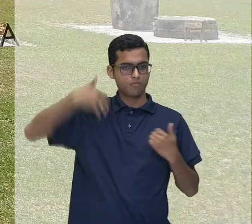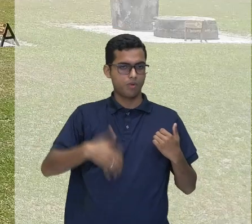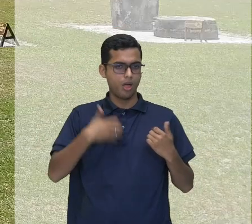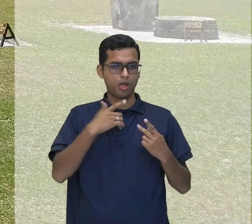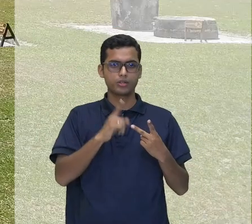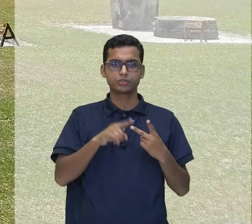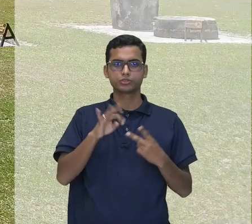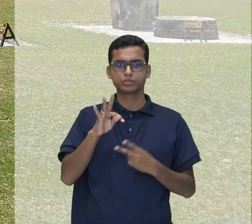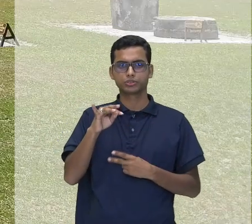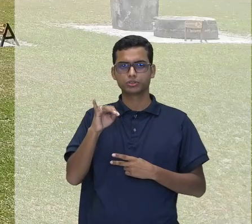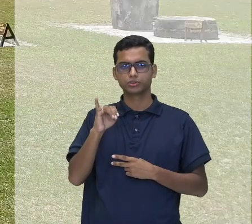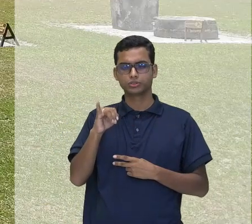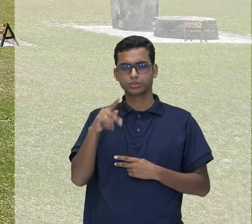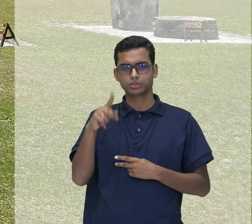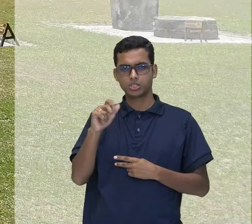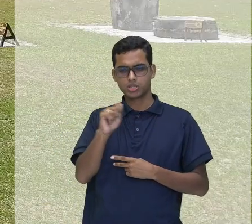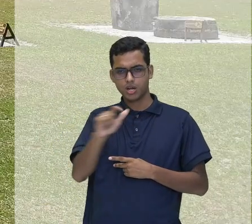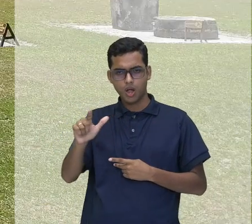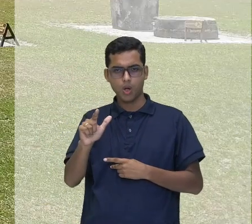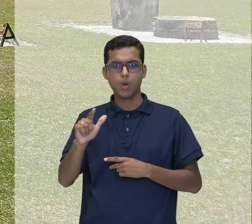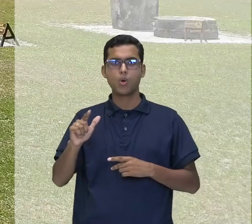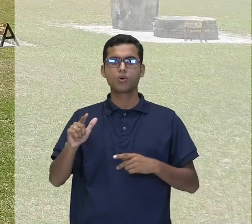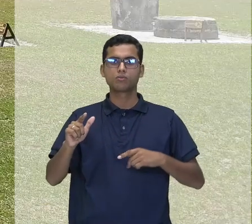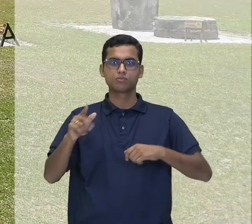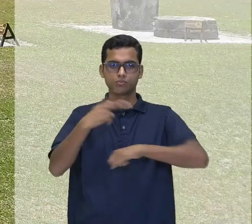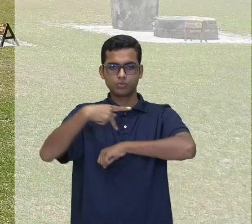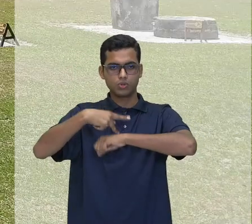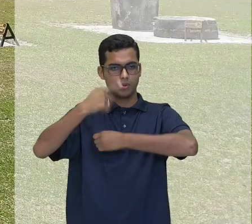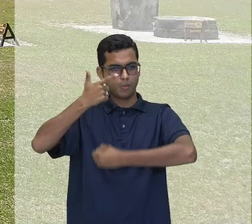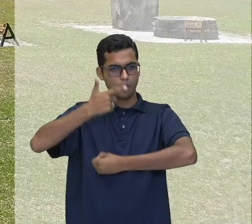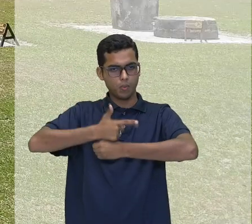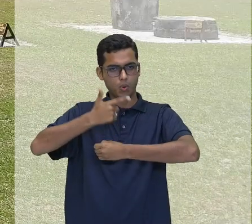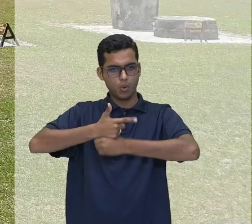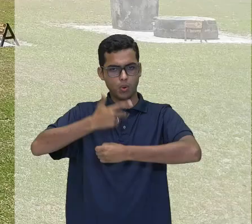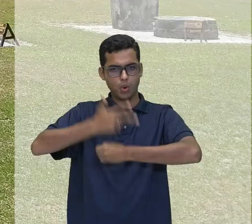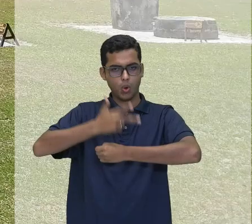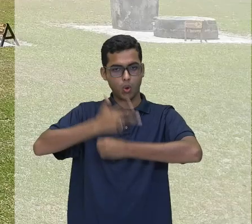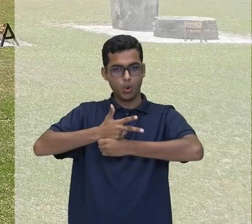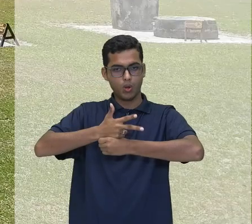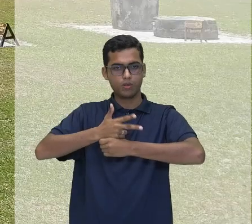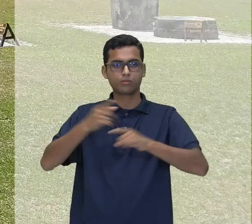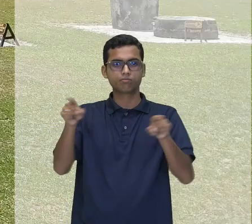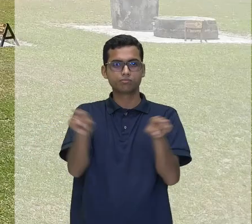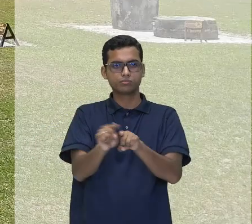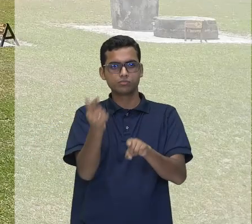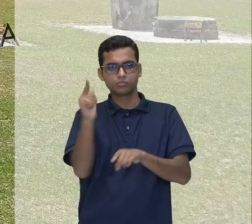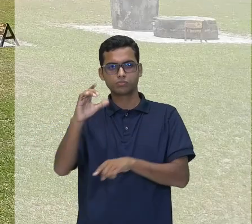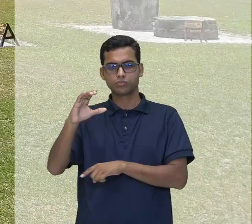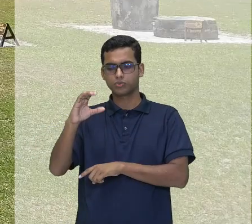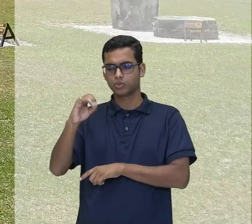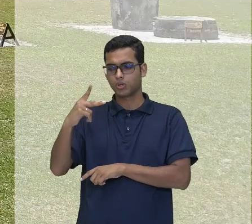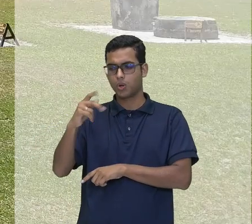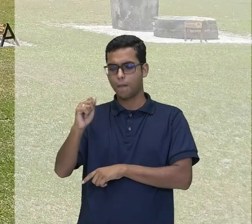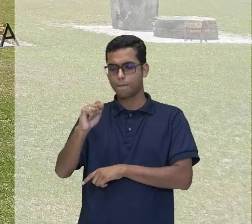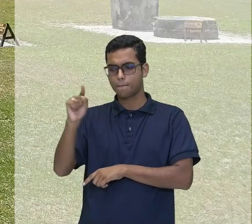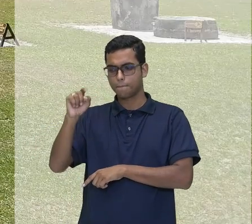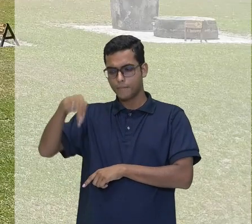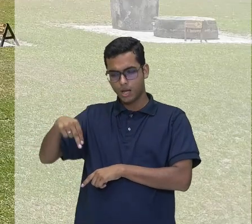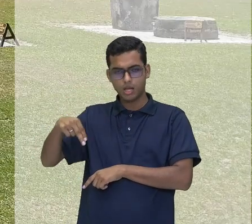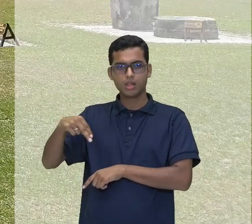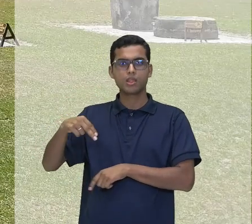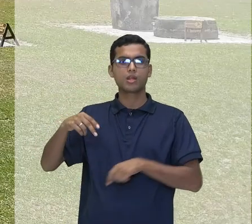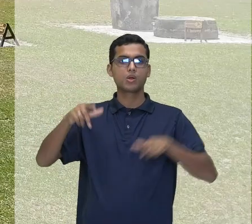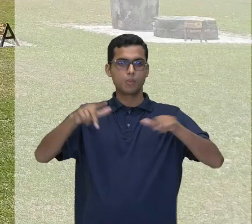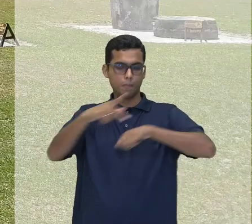como nós estamos representando aqui neste cenário, e também Copán, que fica em Honduras. O auge dessa